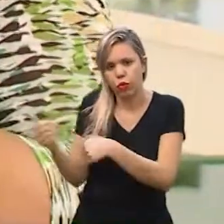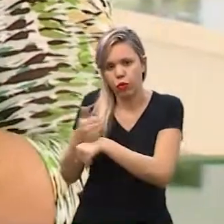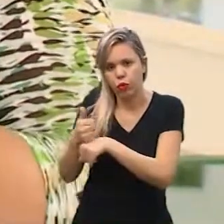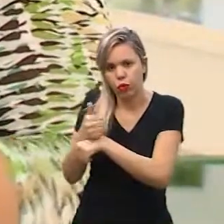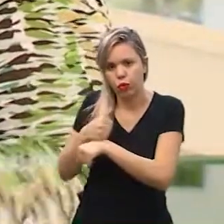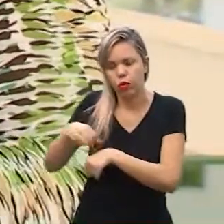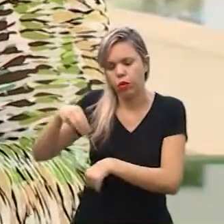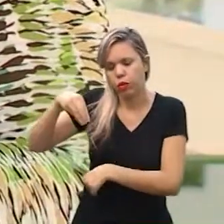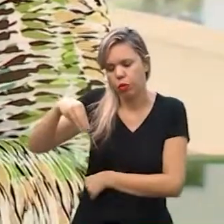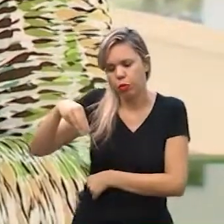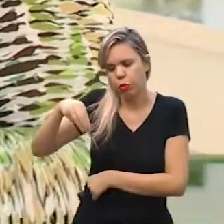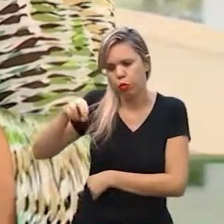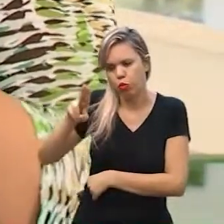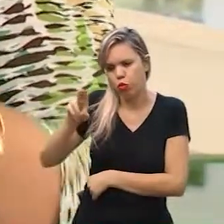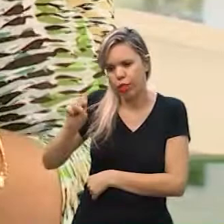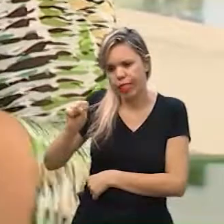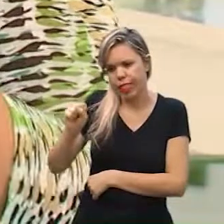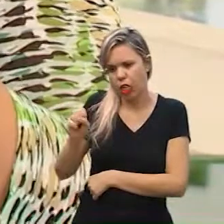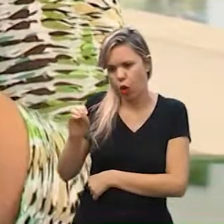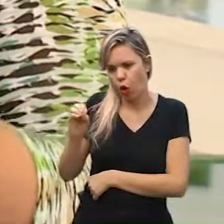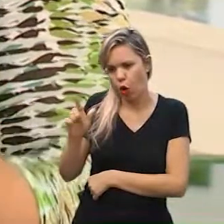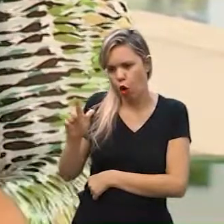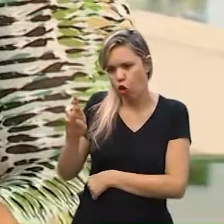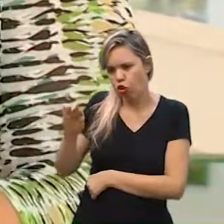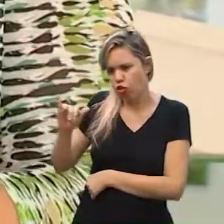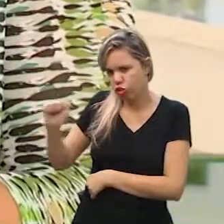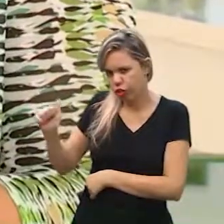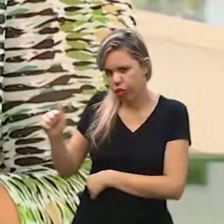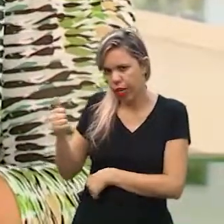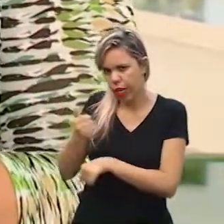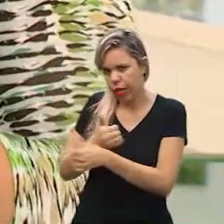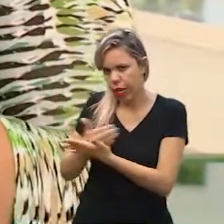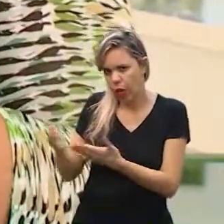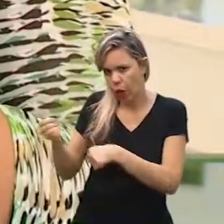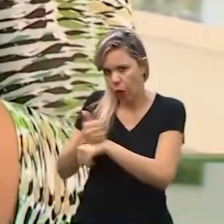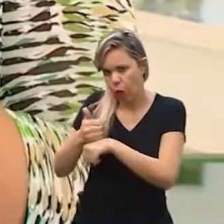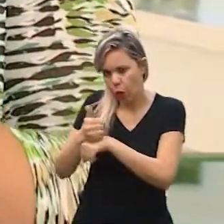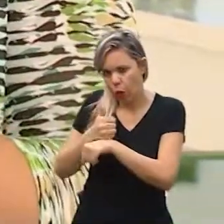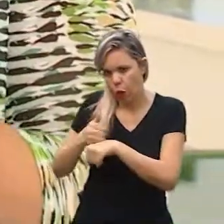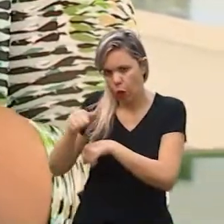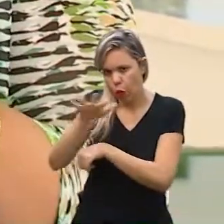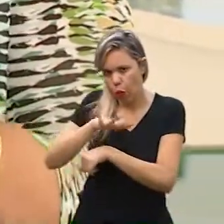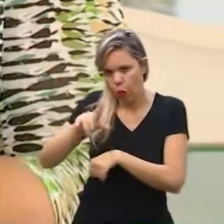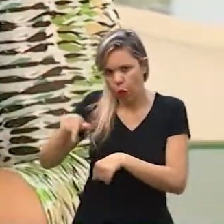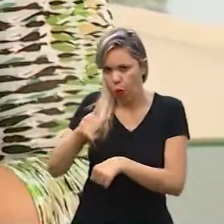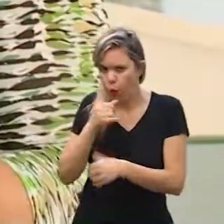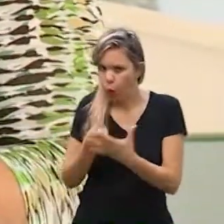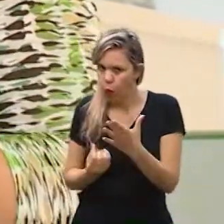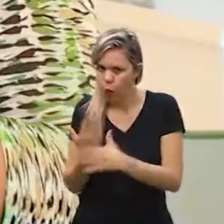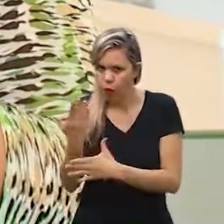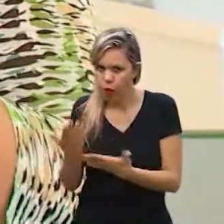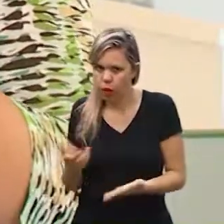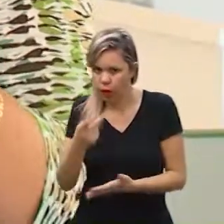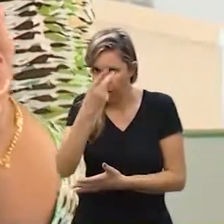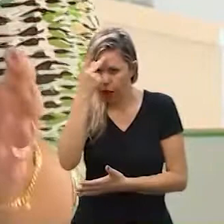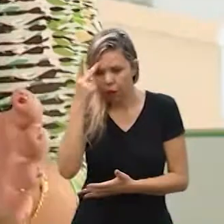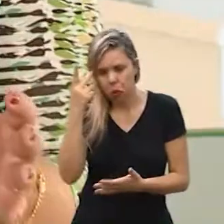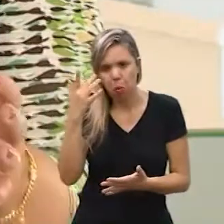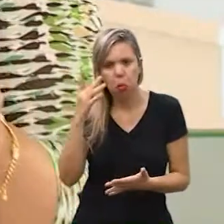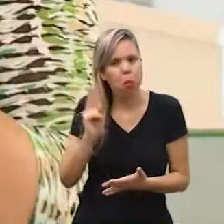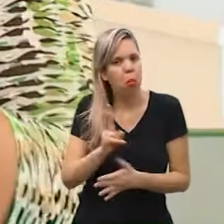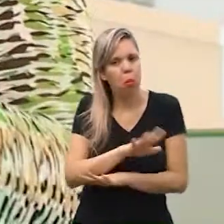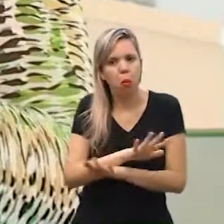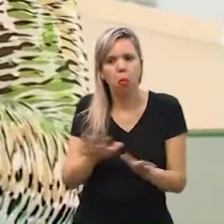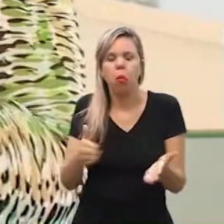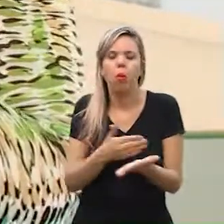que atualmente eu estou fazendo. Mas para quem quer começar na área, em geral é isso que acontece, a pessoa nem